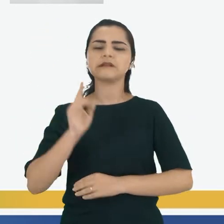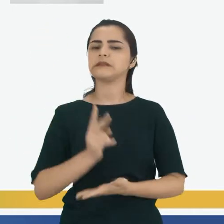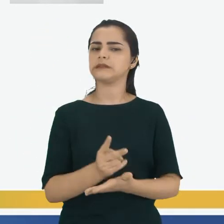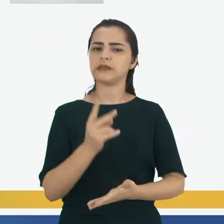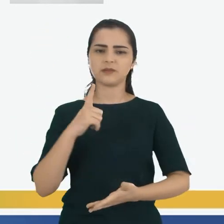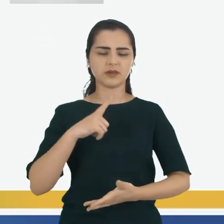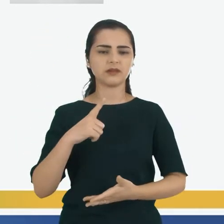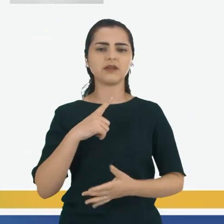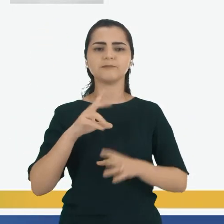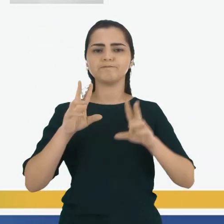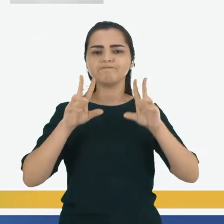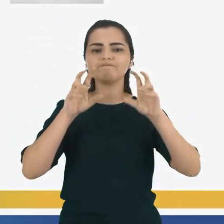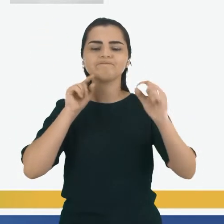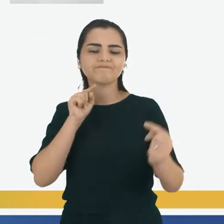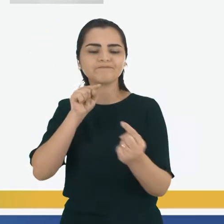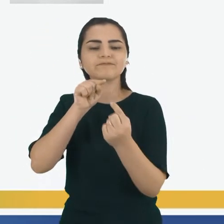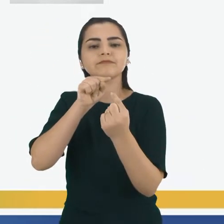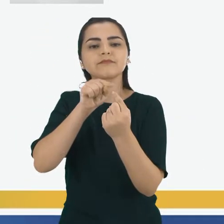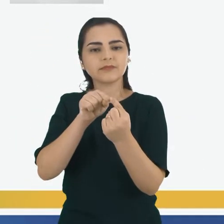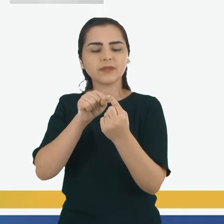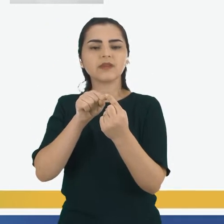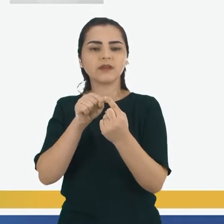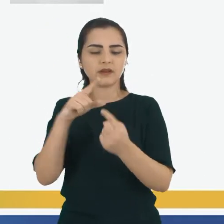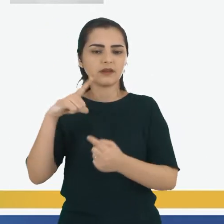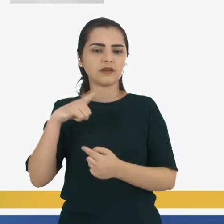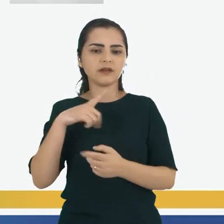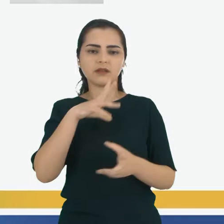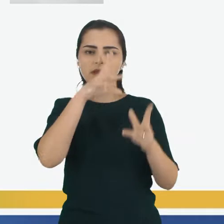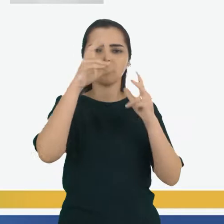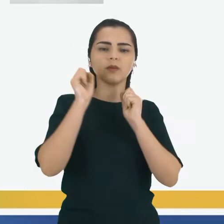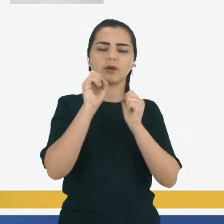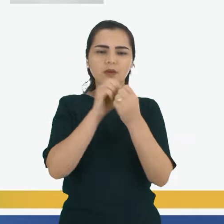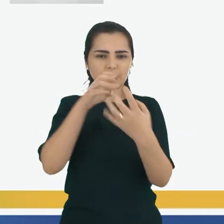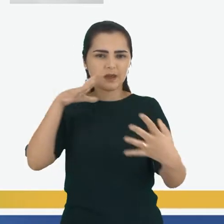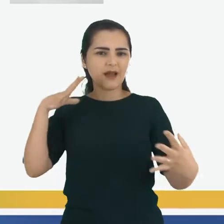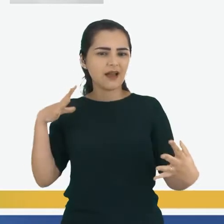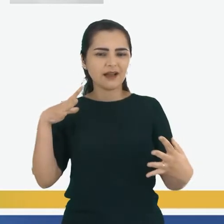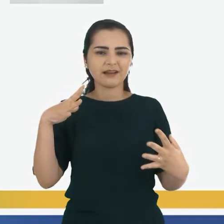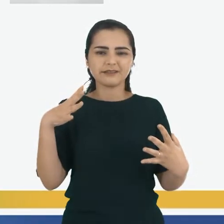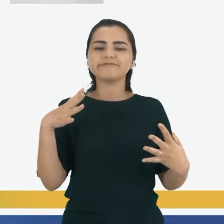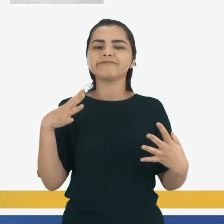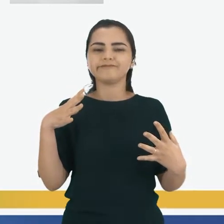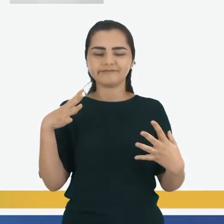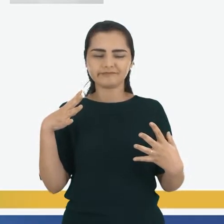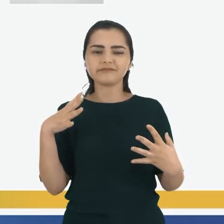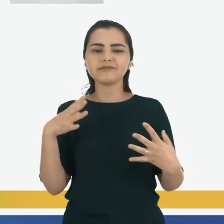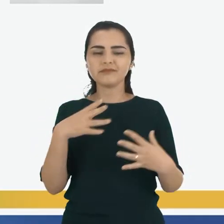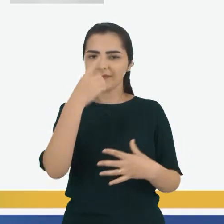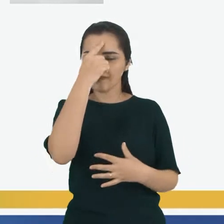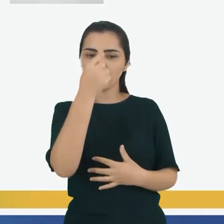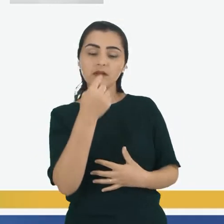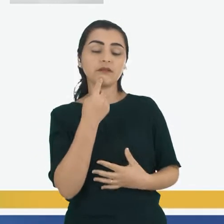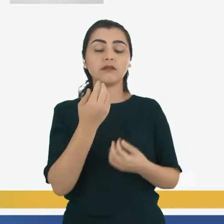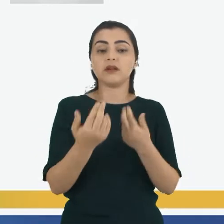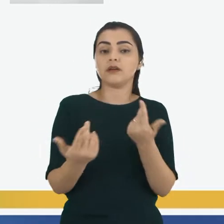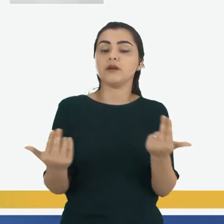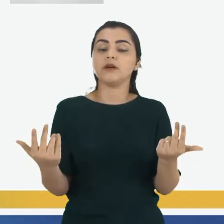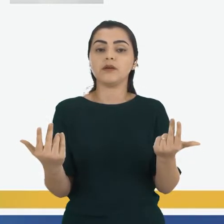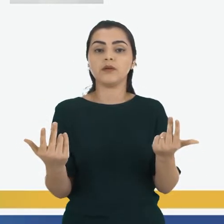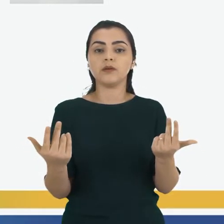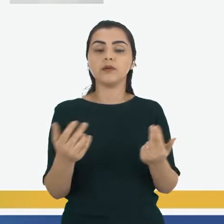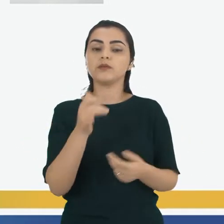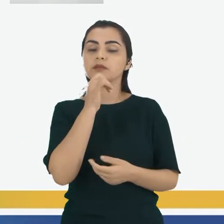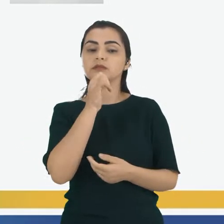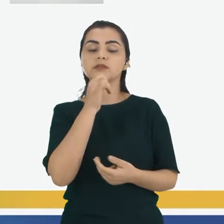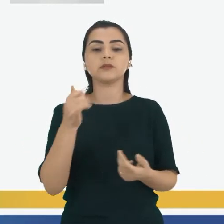tem a questão de você ter um poder mágico sobre aquelas imagens. É como se fosse